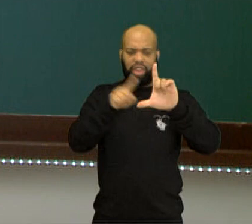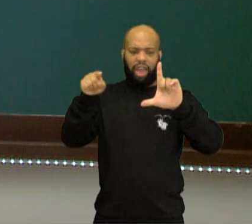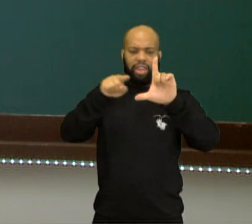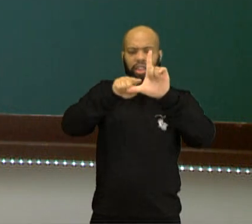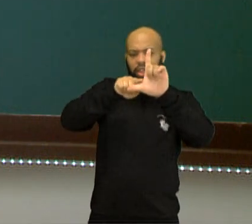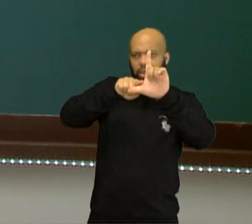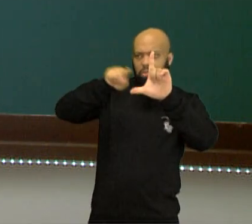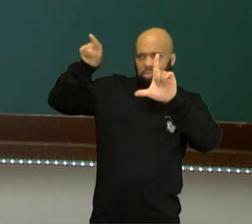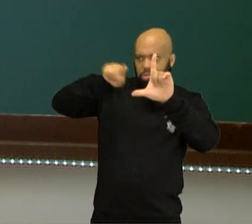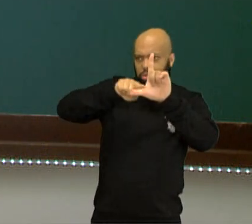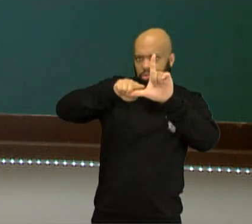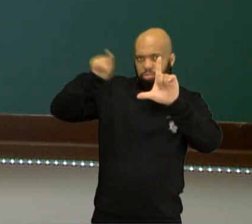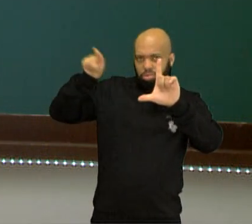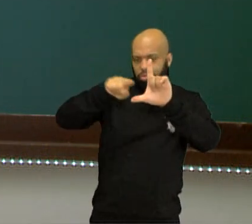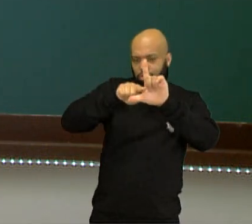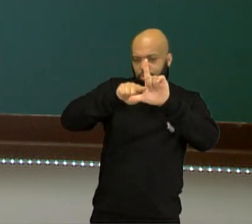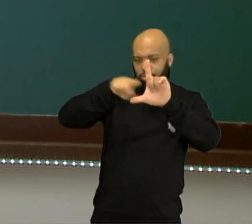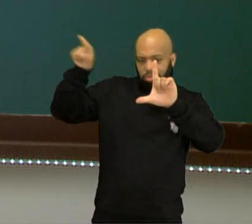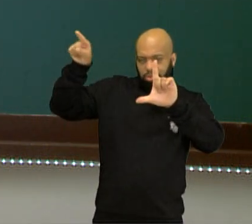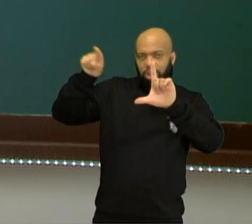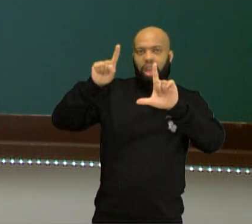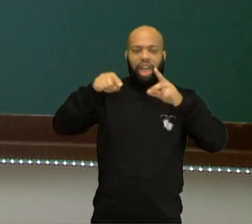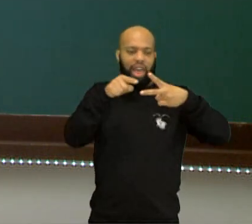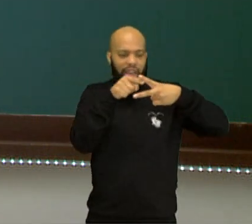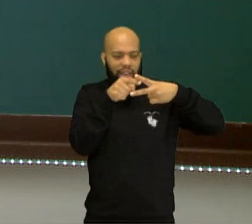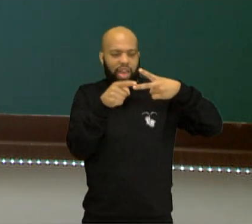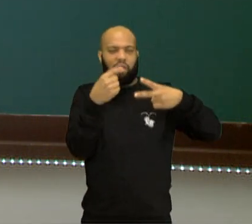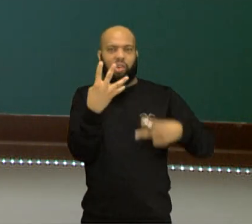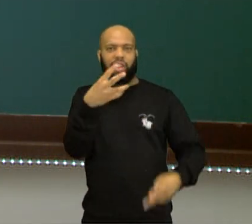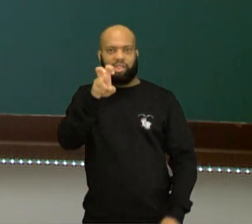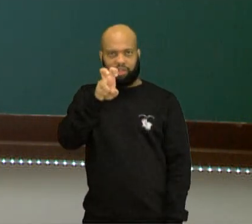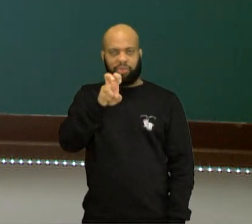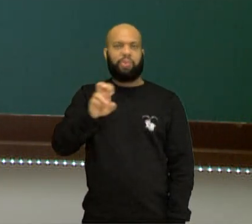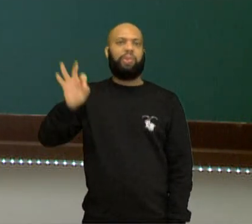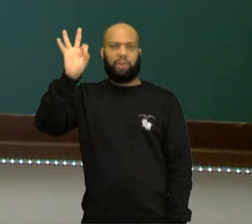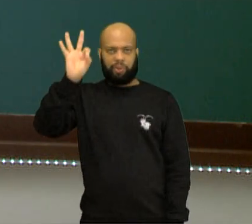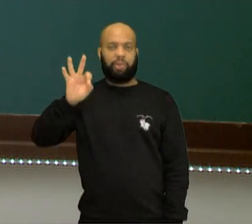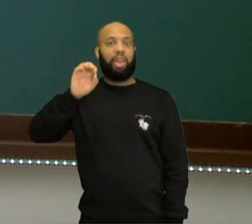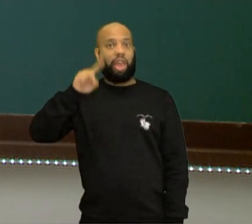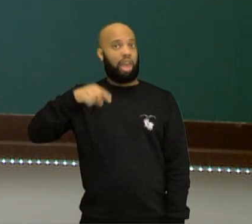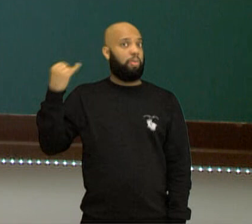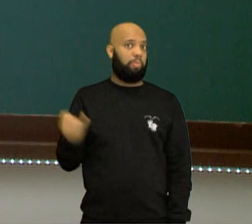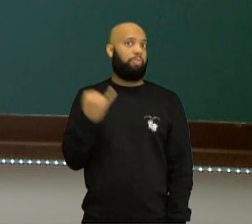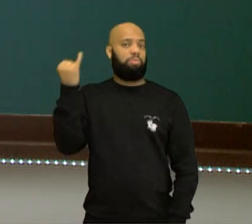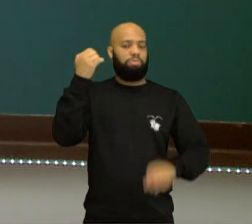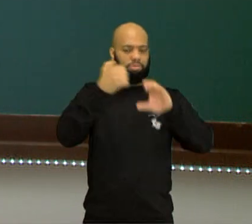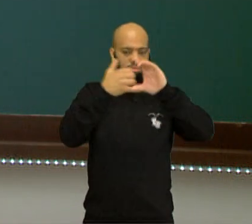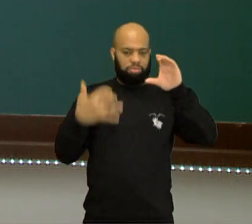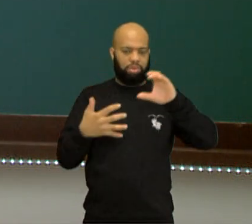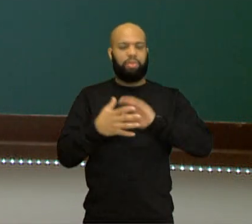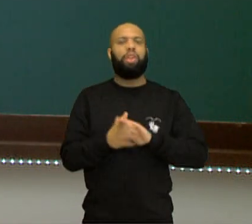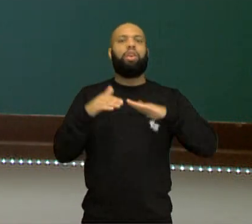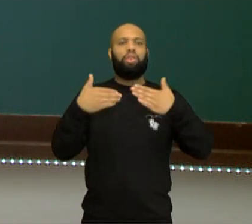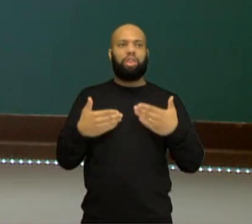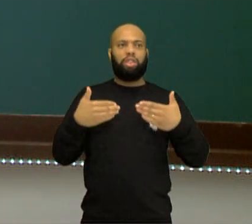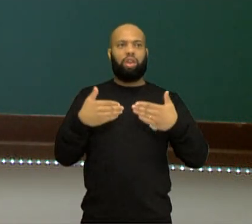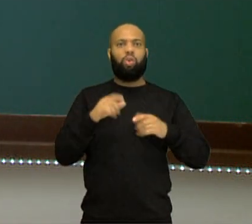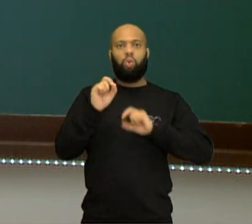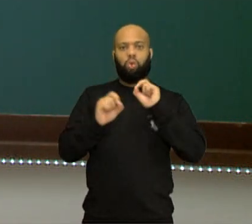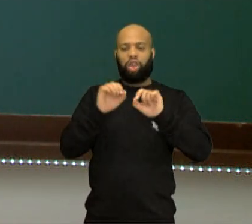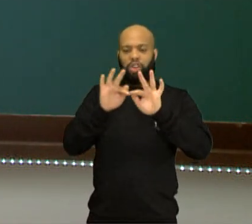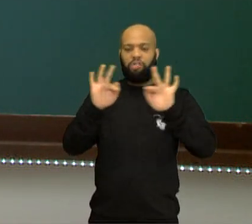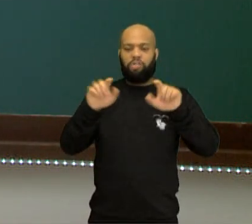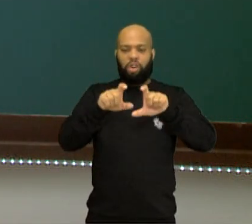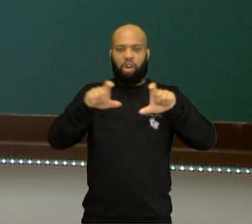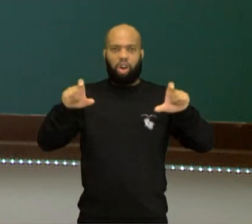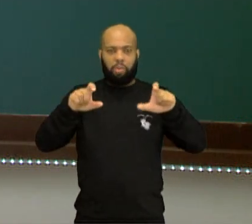45 graus, tá bom? É uma característica aí bem importante. E como a professora falou, a fórmula, né, dessa função,